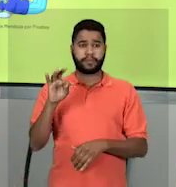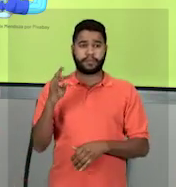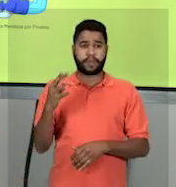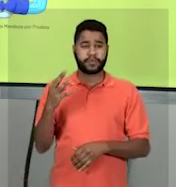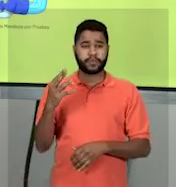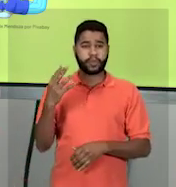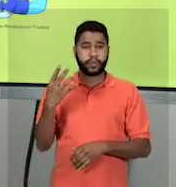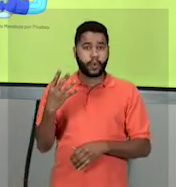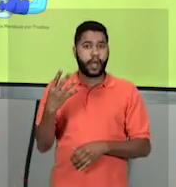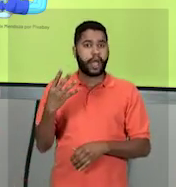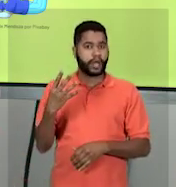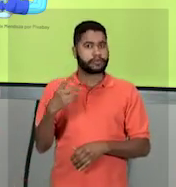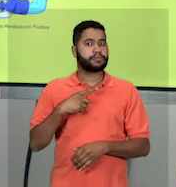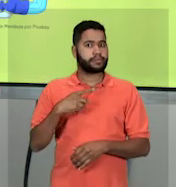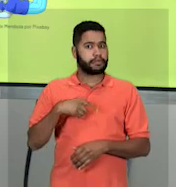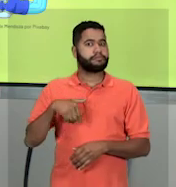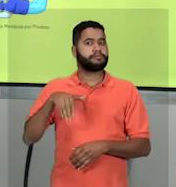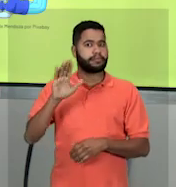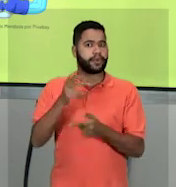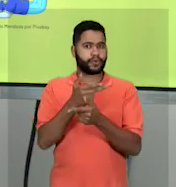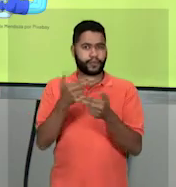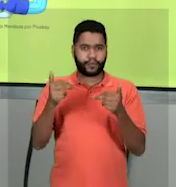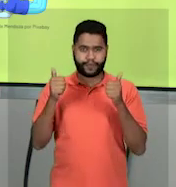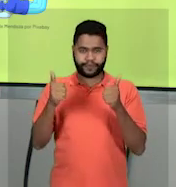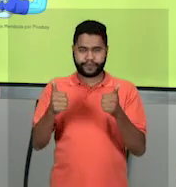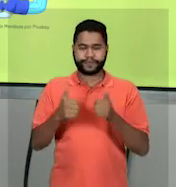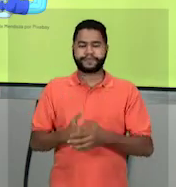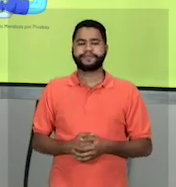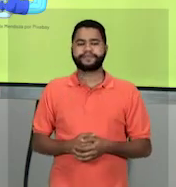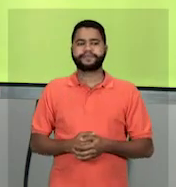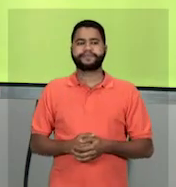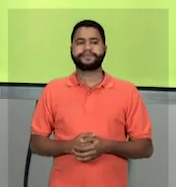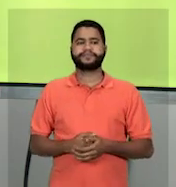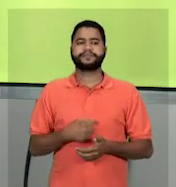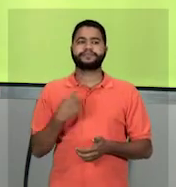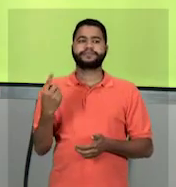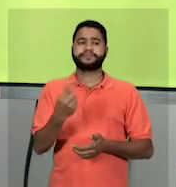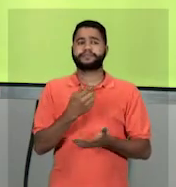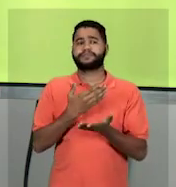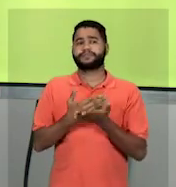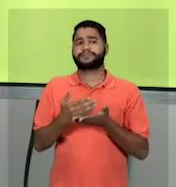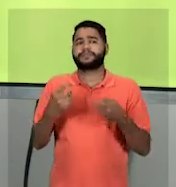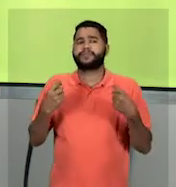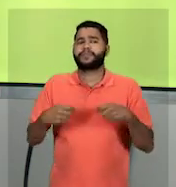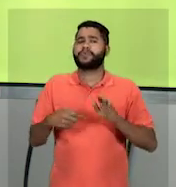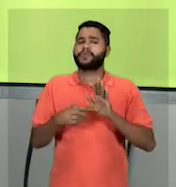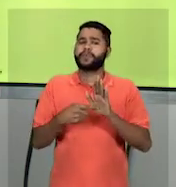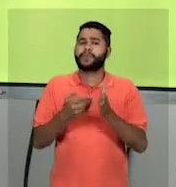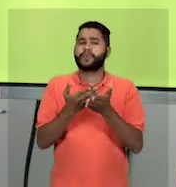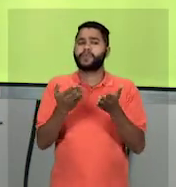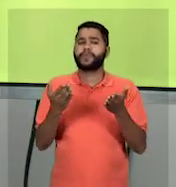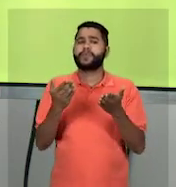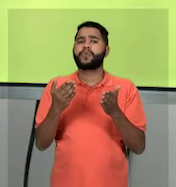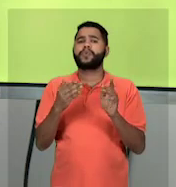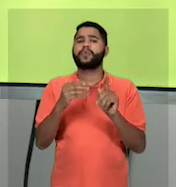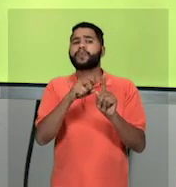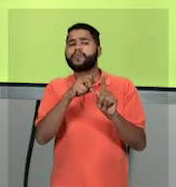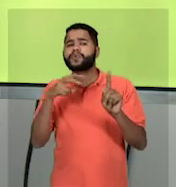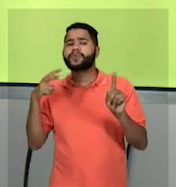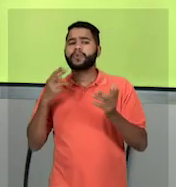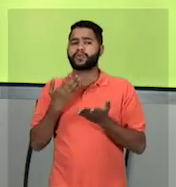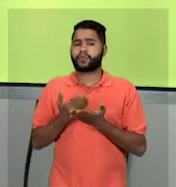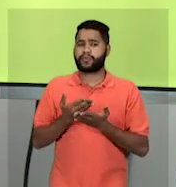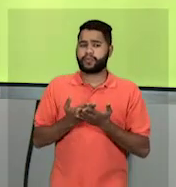pato ó tá cheio também vai trabalhar não tranquilo então para gente começar eu preciso definir para você umas objeto de estudo